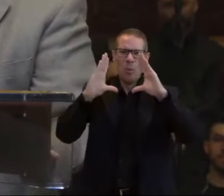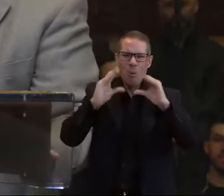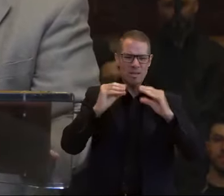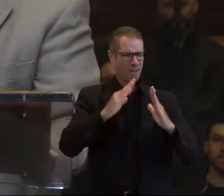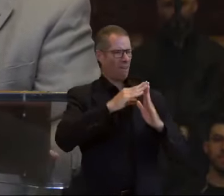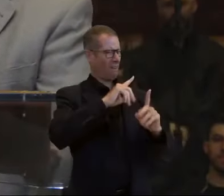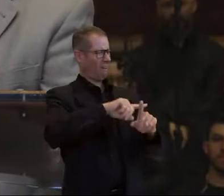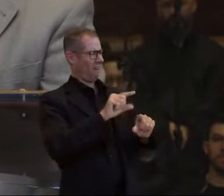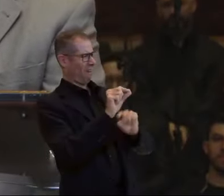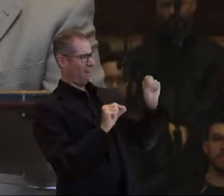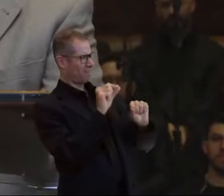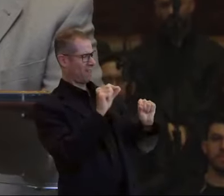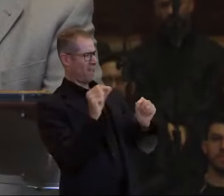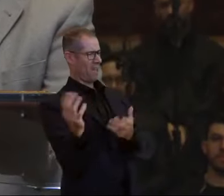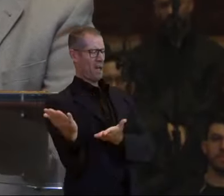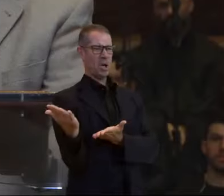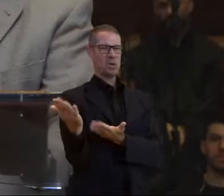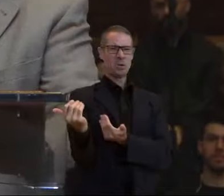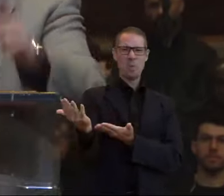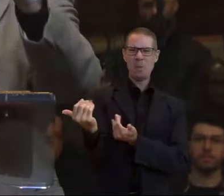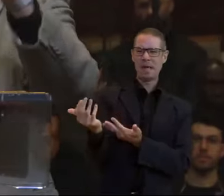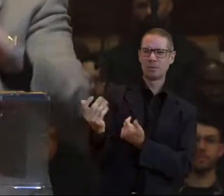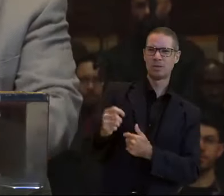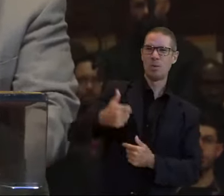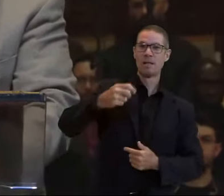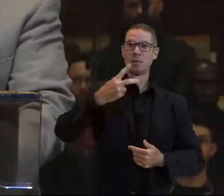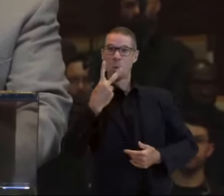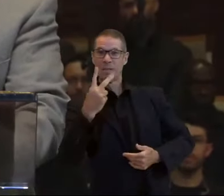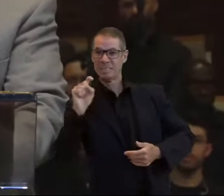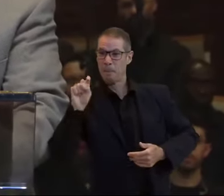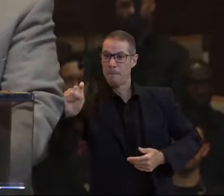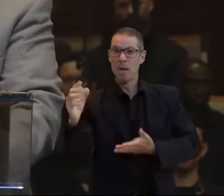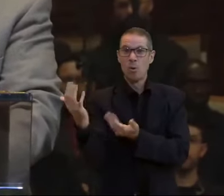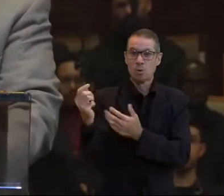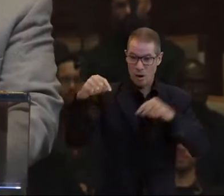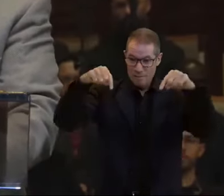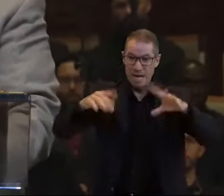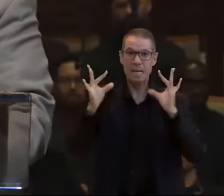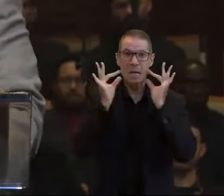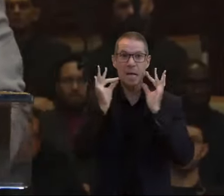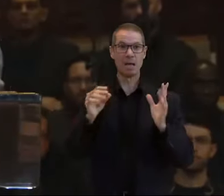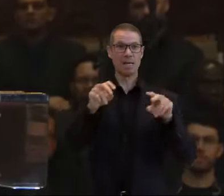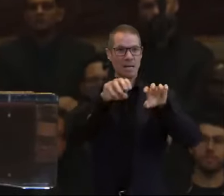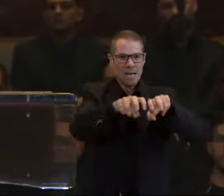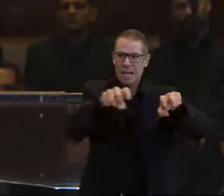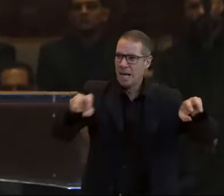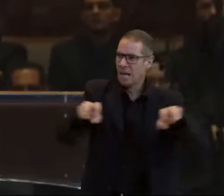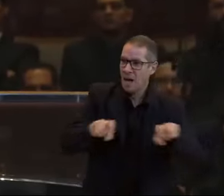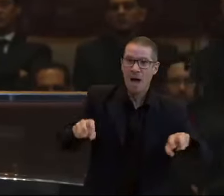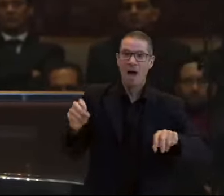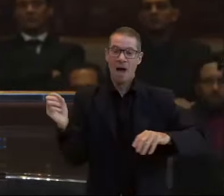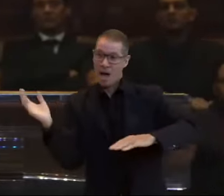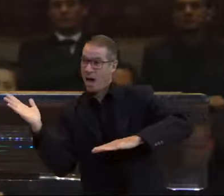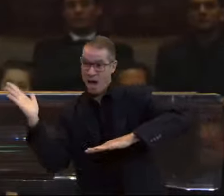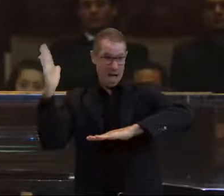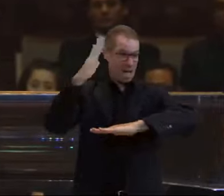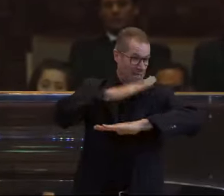igreja é essa? É a igreja da juventude, quase 2.000 jovens aqui. Se você tivesse ontem à tarde,